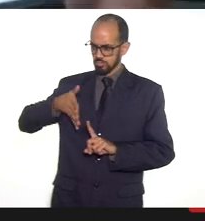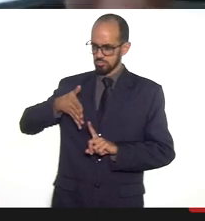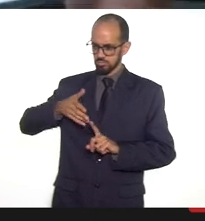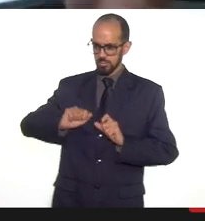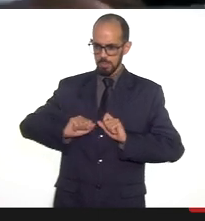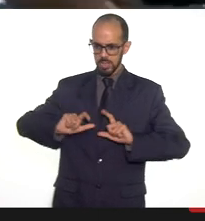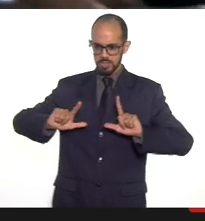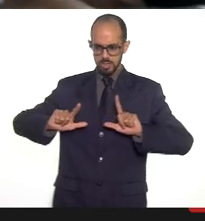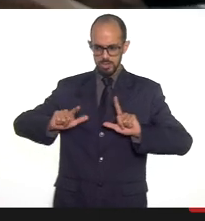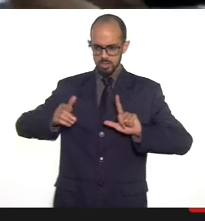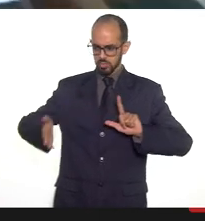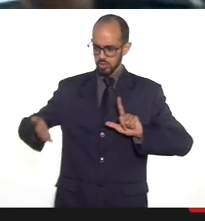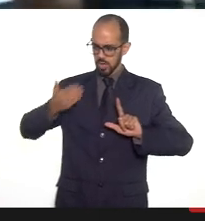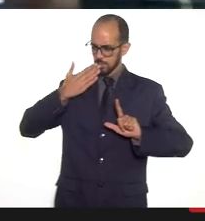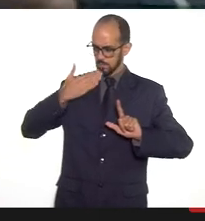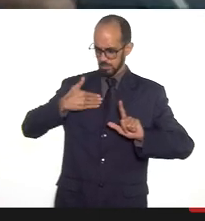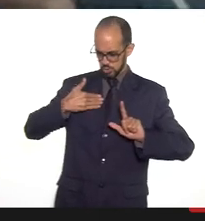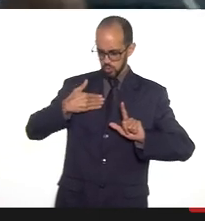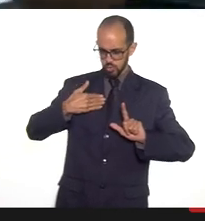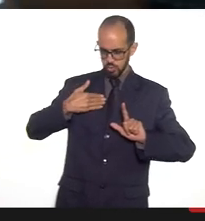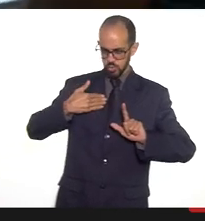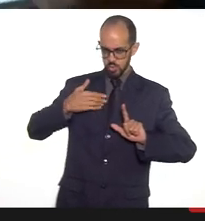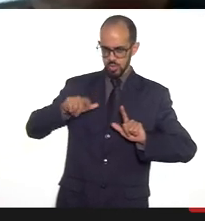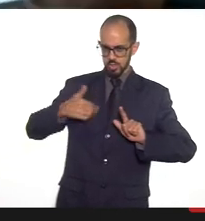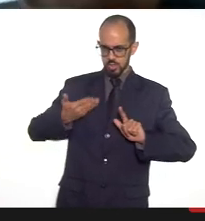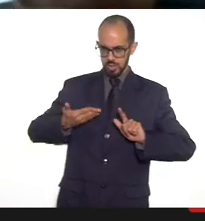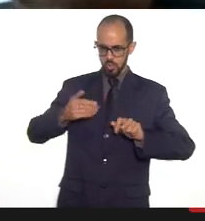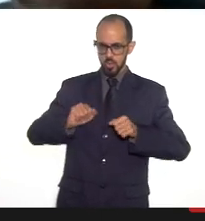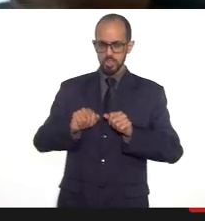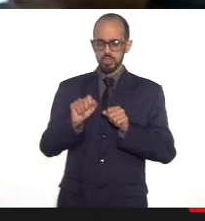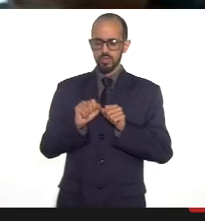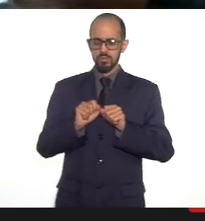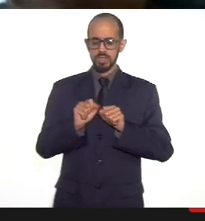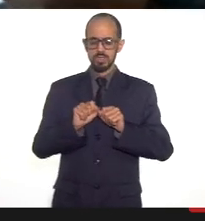foi empenhado do foi executado do que foi pago a gente vai pedir ao fundo eu vou fazer até